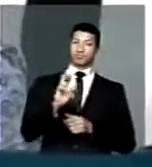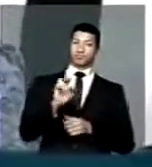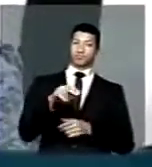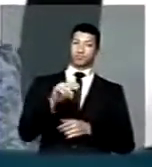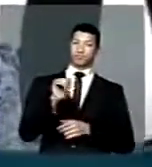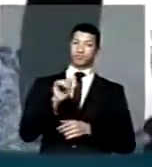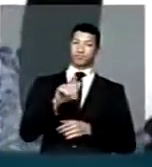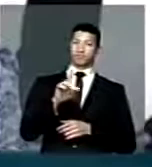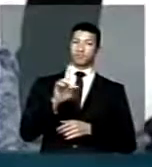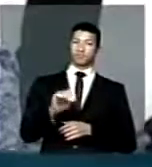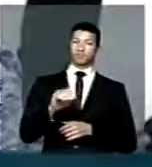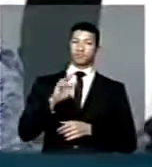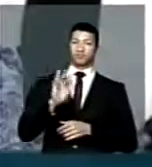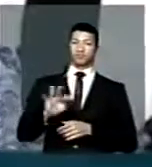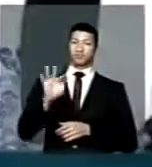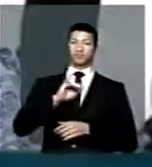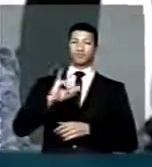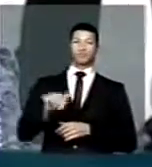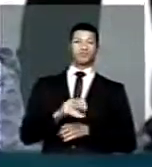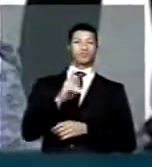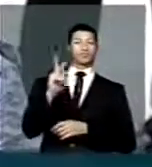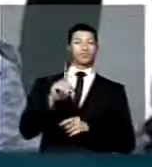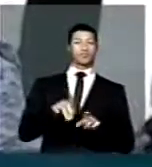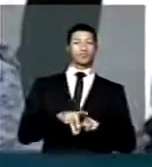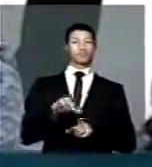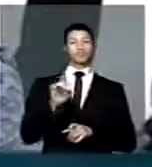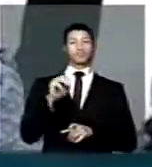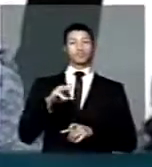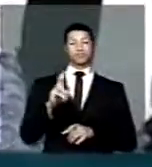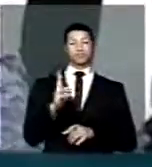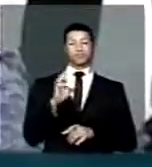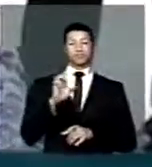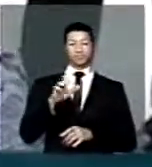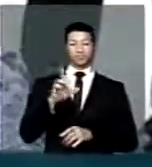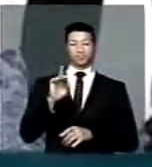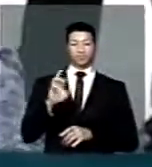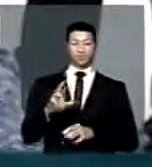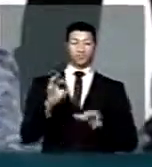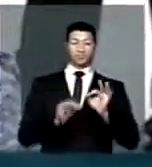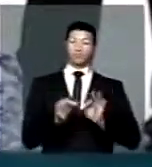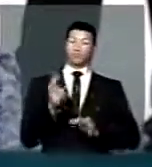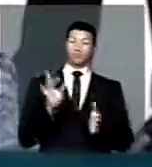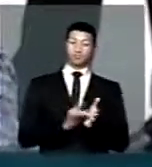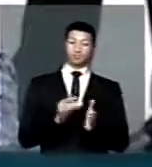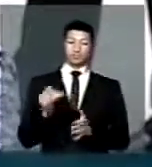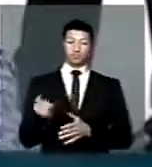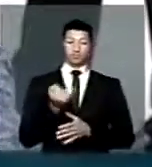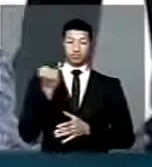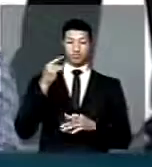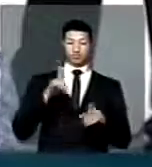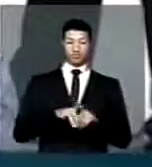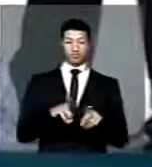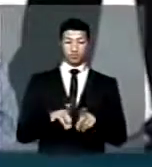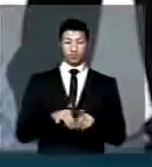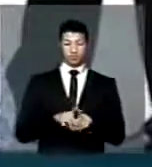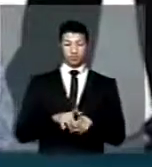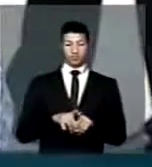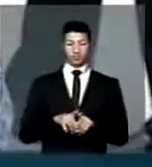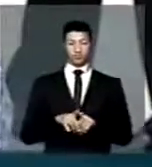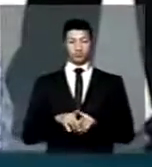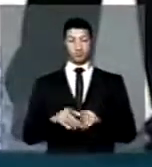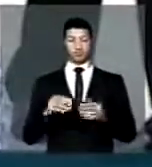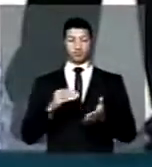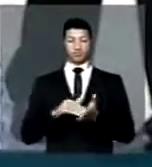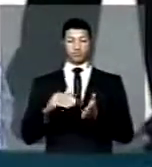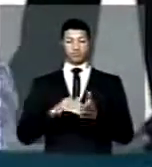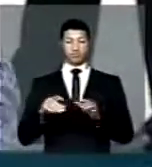Júnior, da Faculdade de Direito do Dom Helder, onde ele justifica exatamente a importância de estar